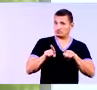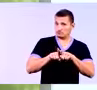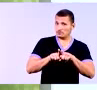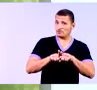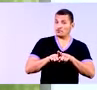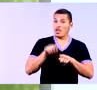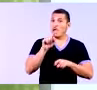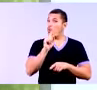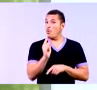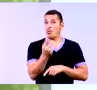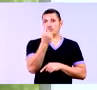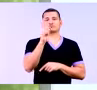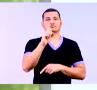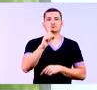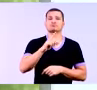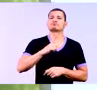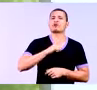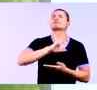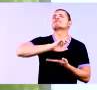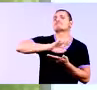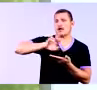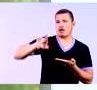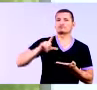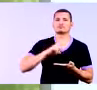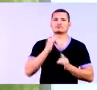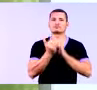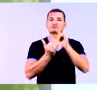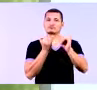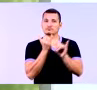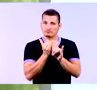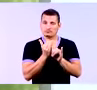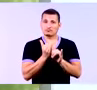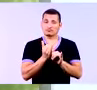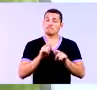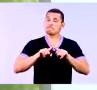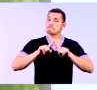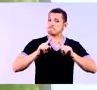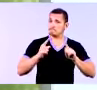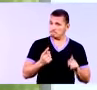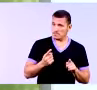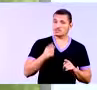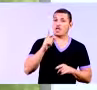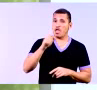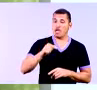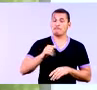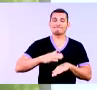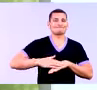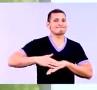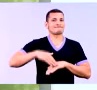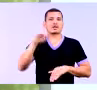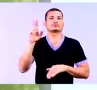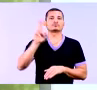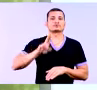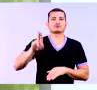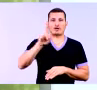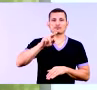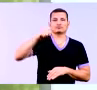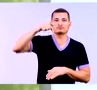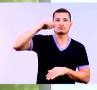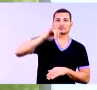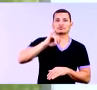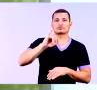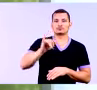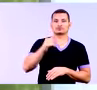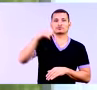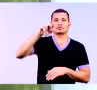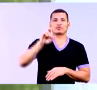não é o único, existem muitos outros na internet, mas, como eu disse, é o mais utilizado atualmente,